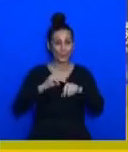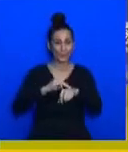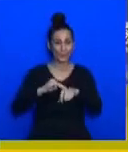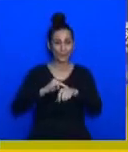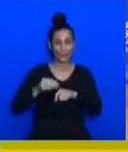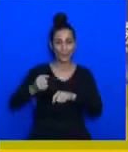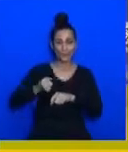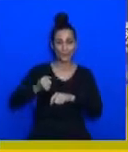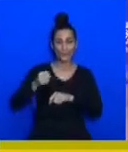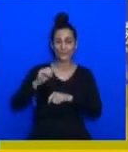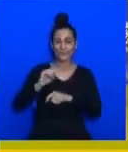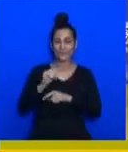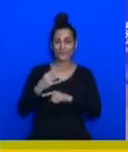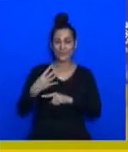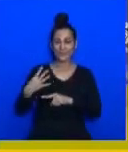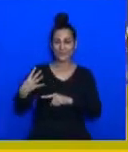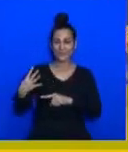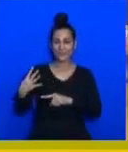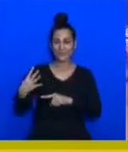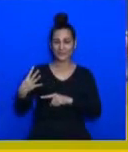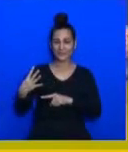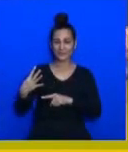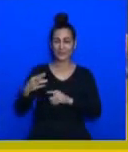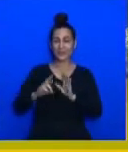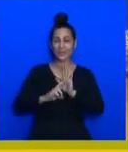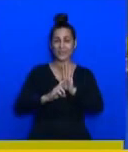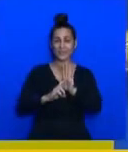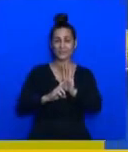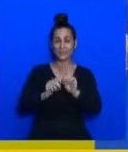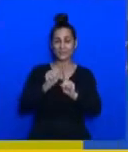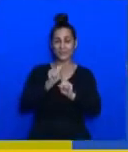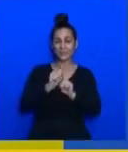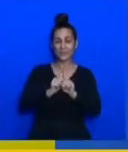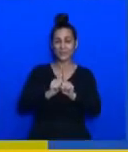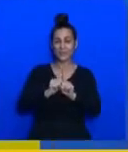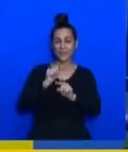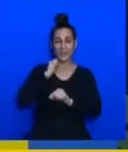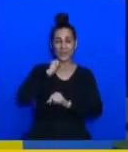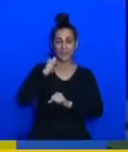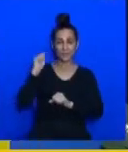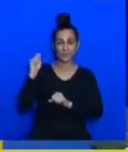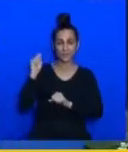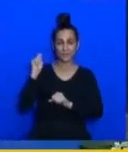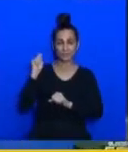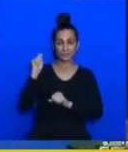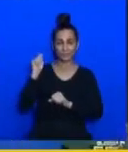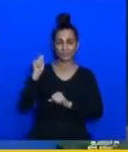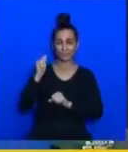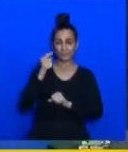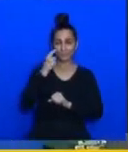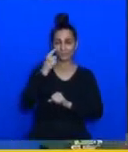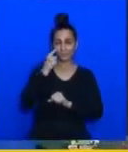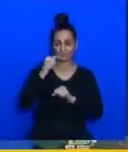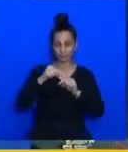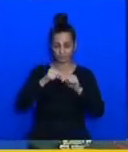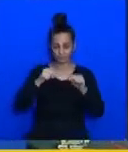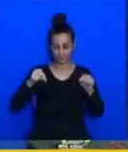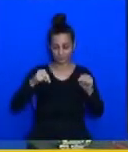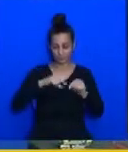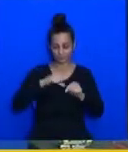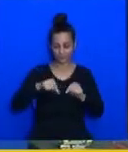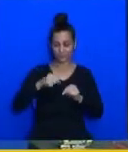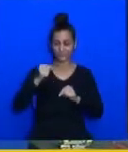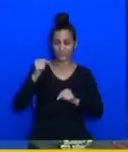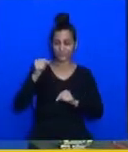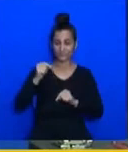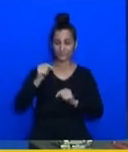número 04. Marrom 04, correspondente ao mês de abril. Vamos conferir as dezenas